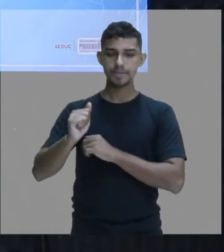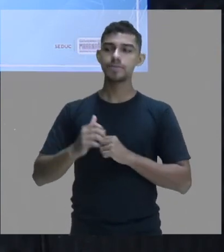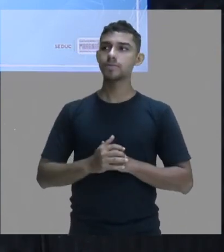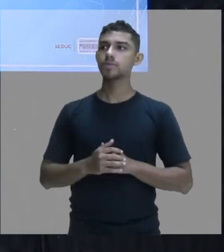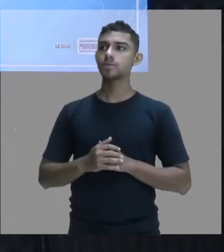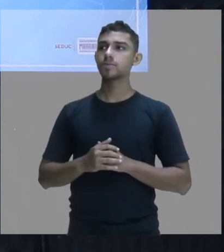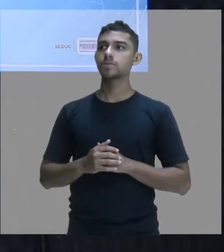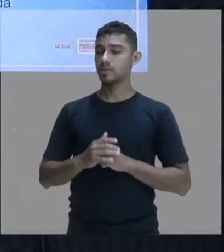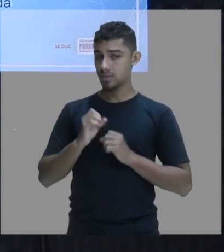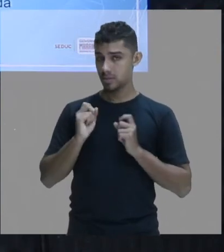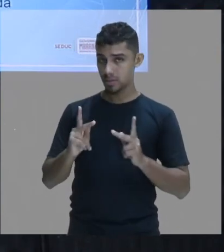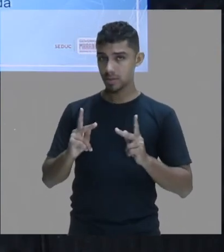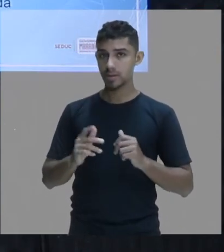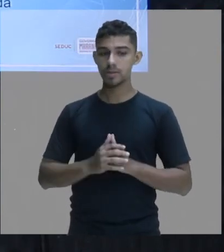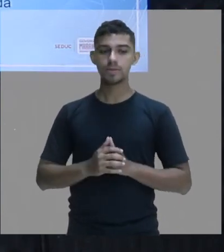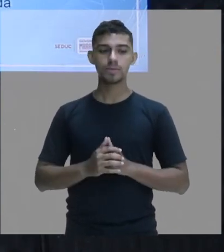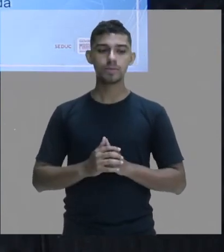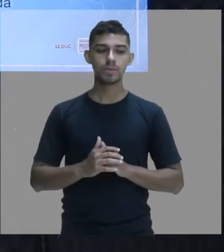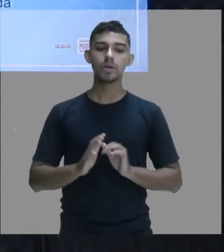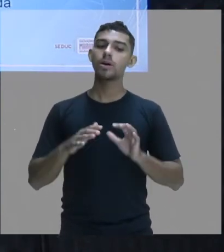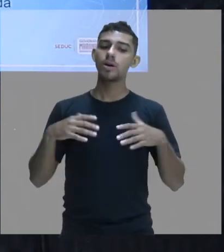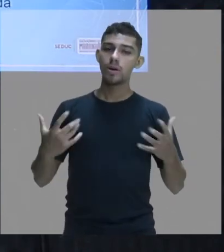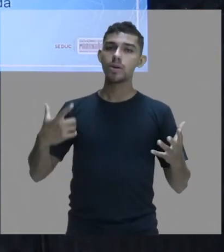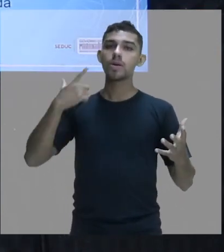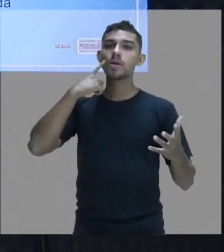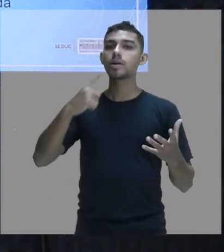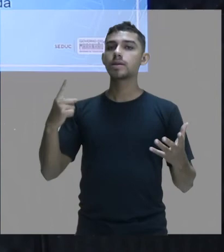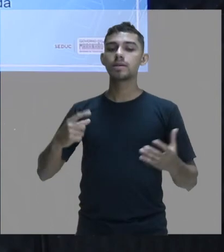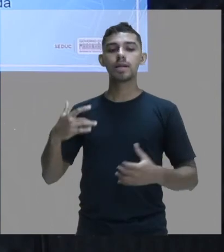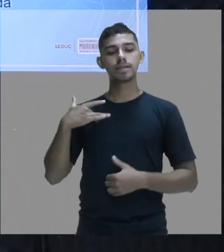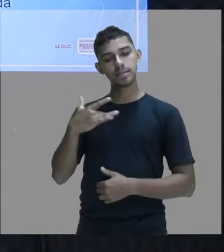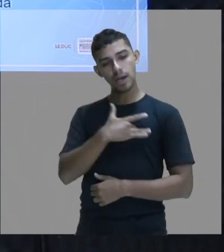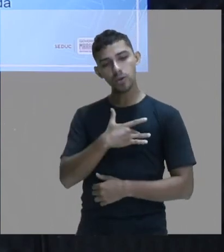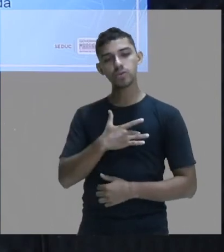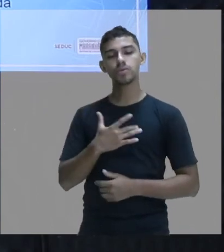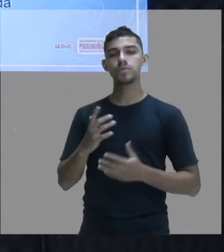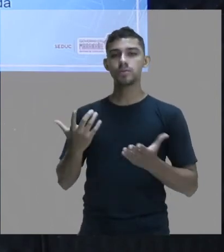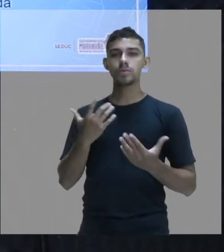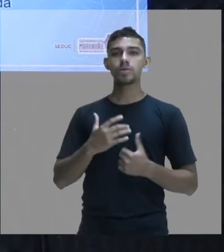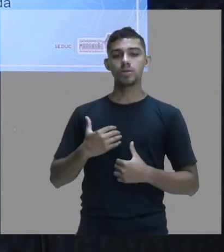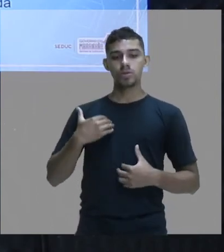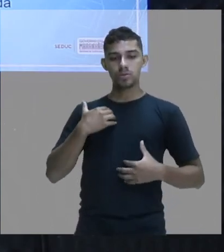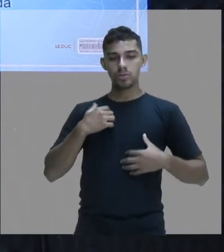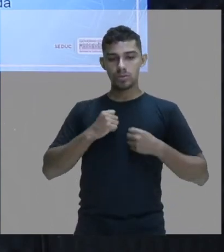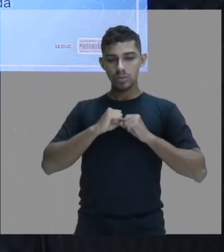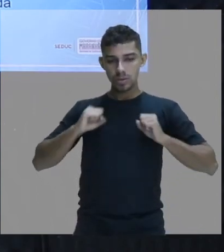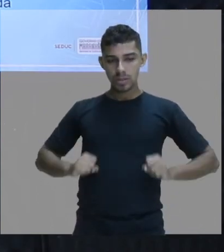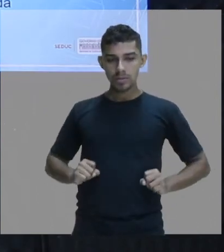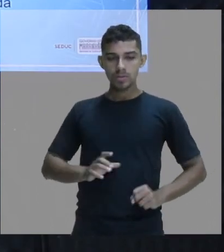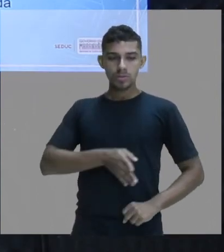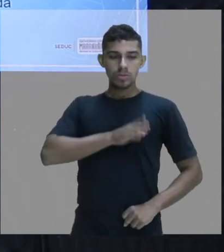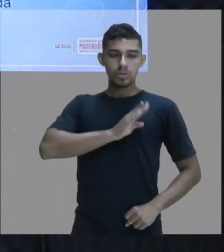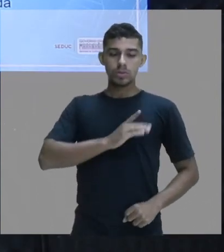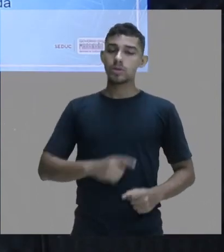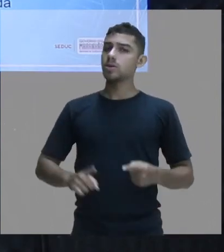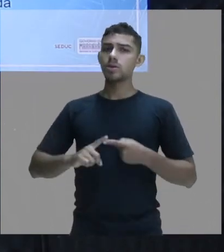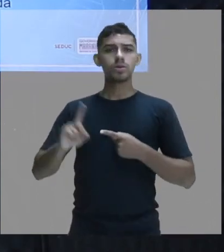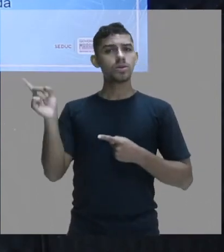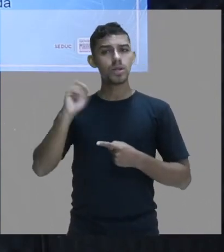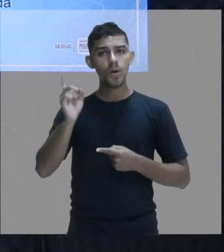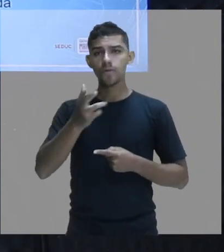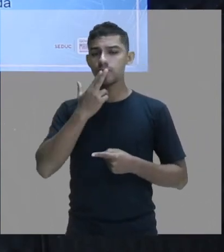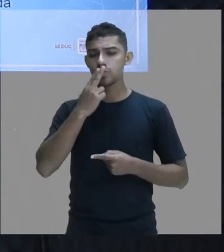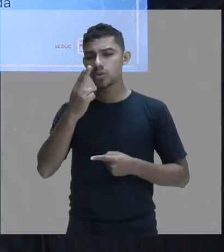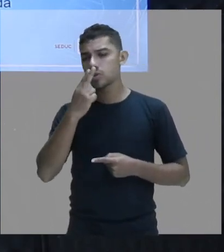arterial, tá certo? Daí, como medidas promotoras da saúde do nosso sistema cardiorrespiratório, eu coloquei aqui algumas observações.